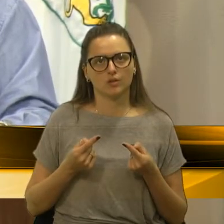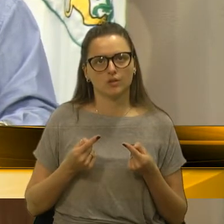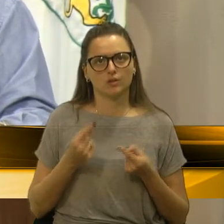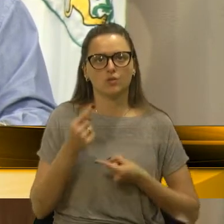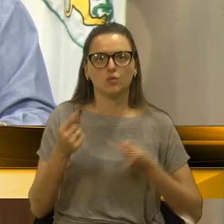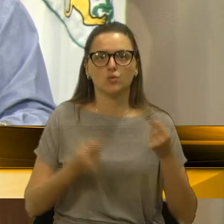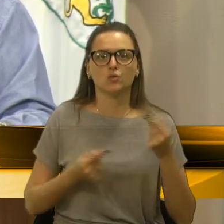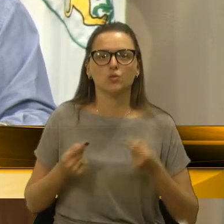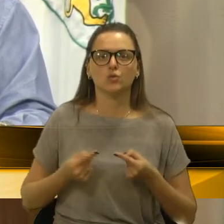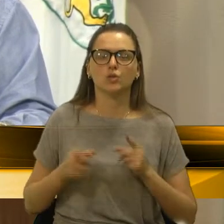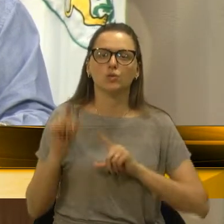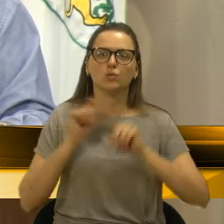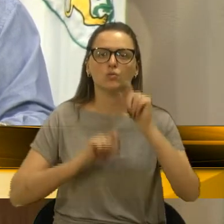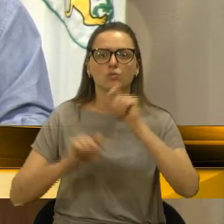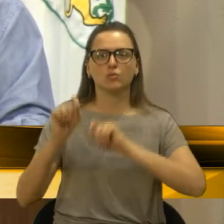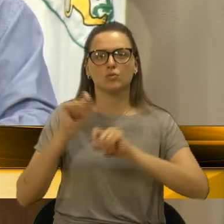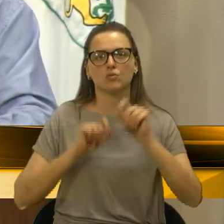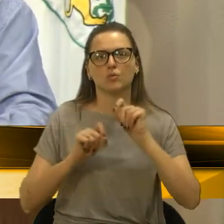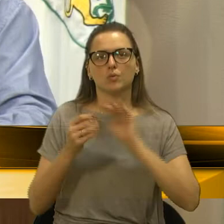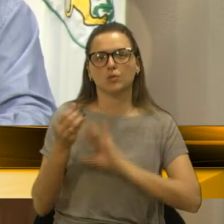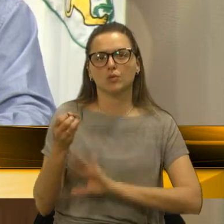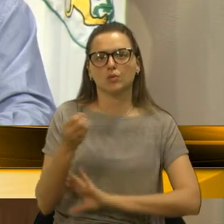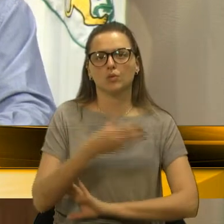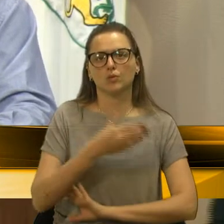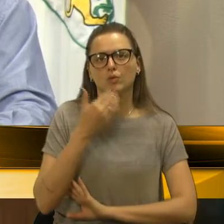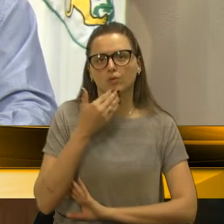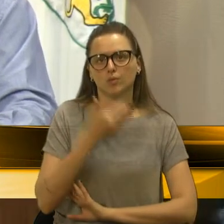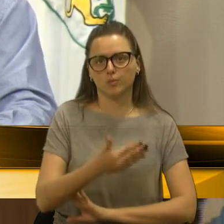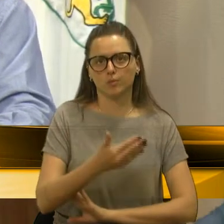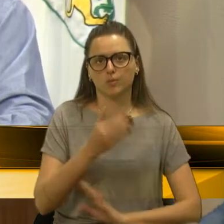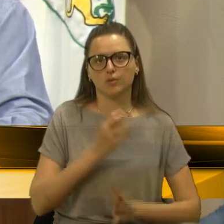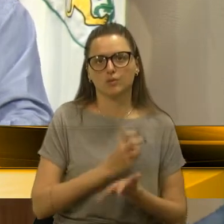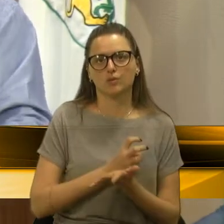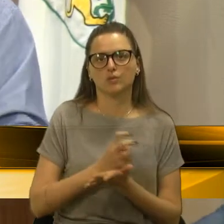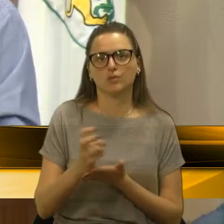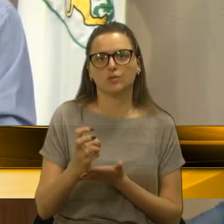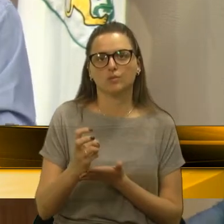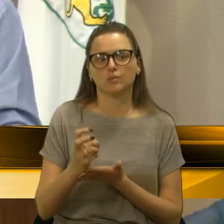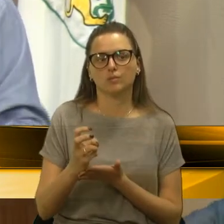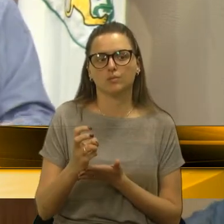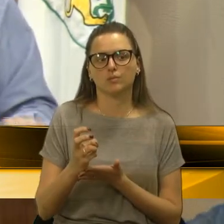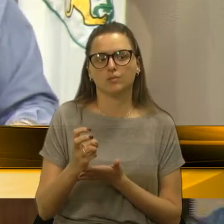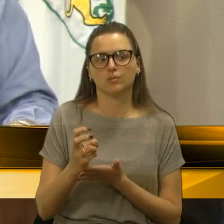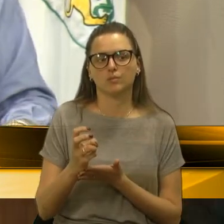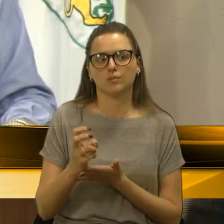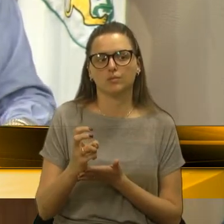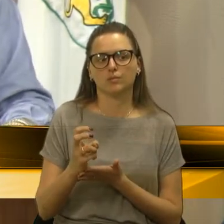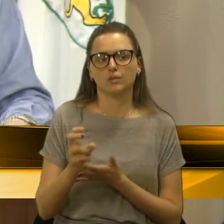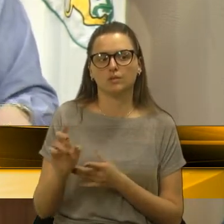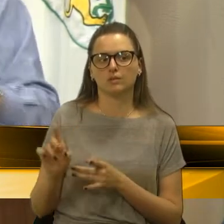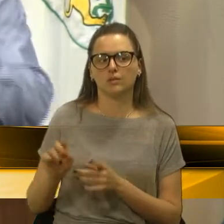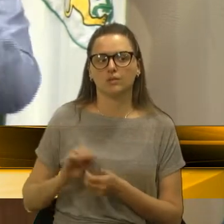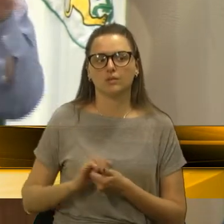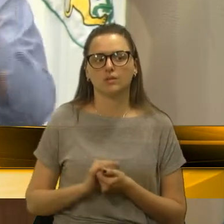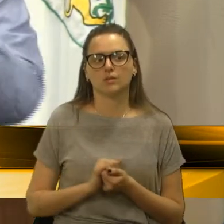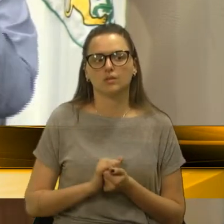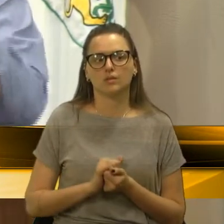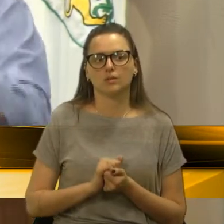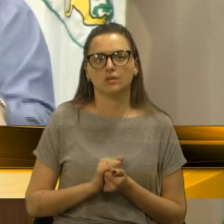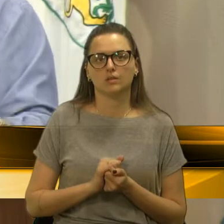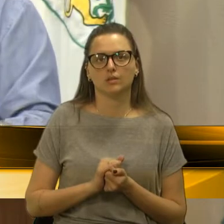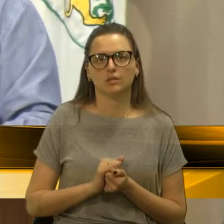as questões relativas ao novo pedido de impedimento encaminhado à casa,